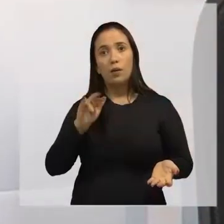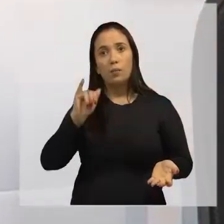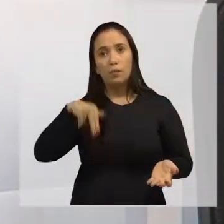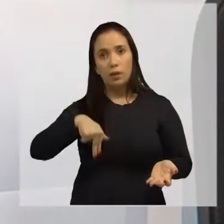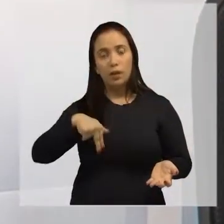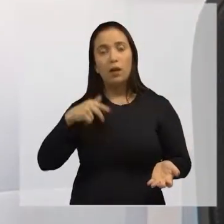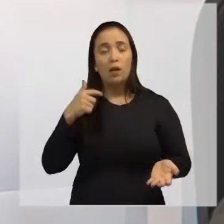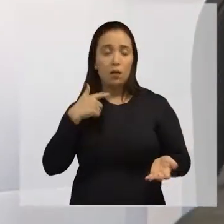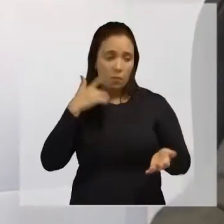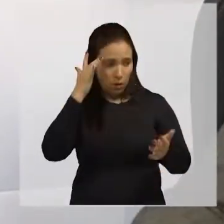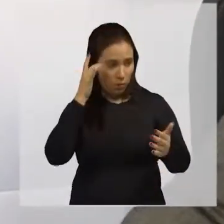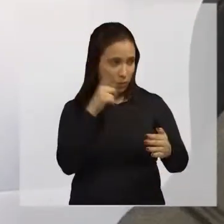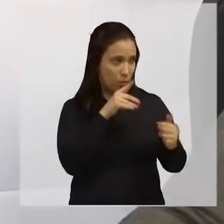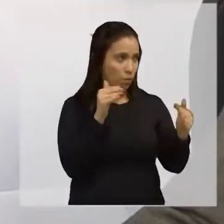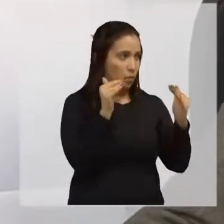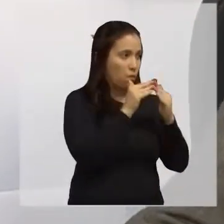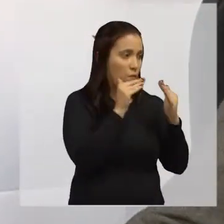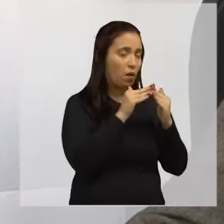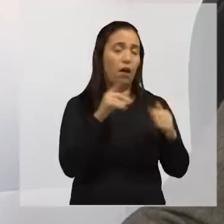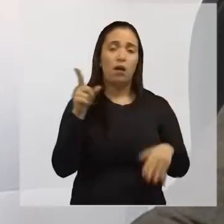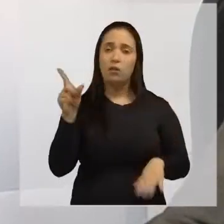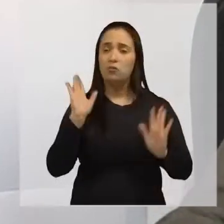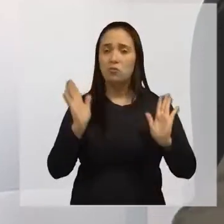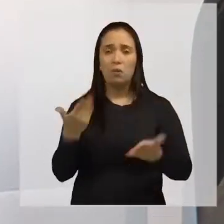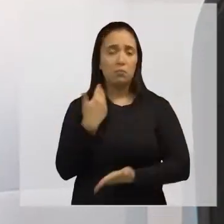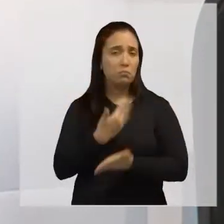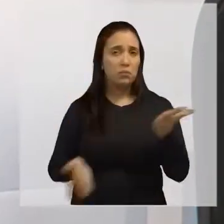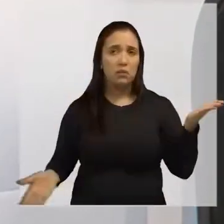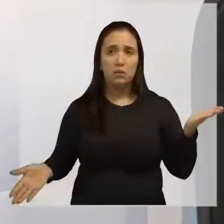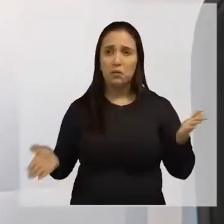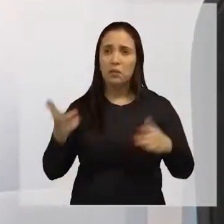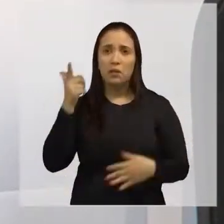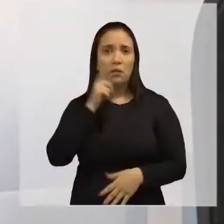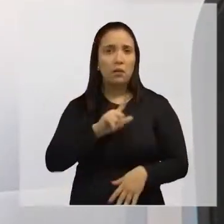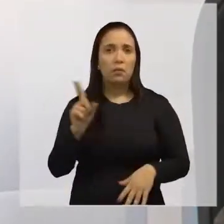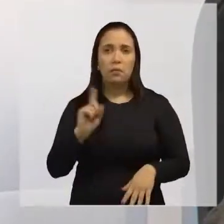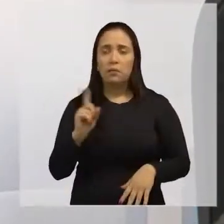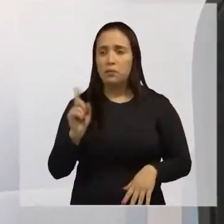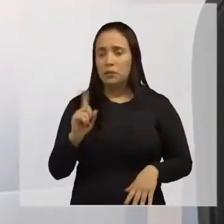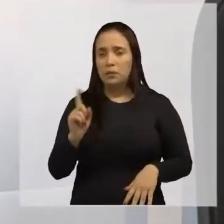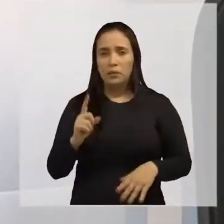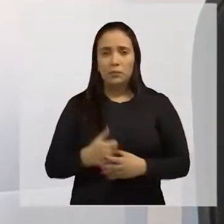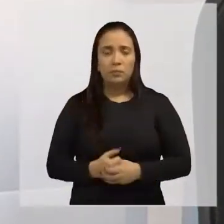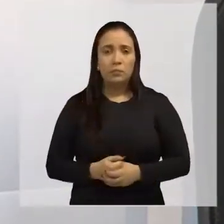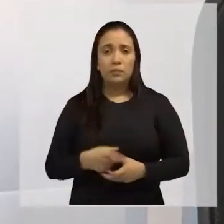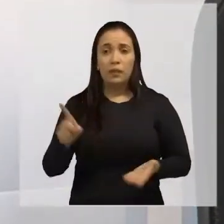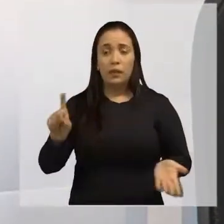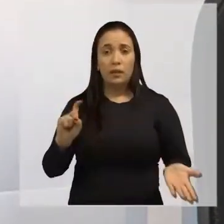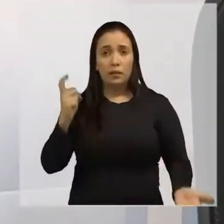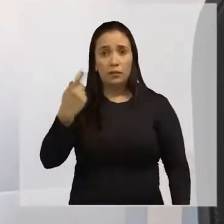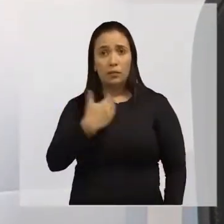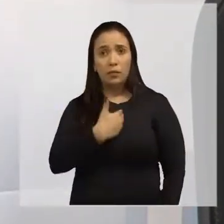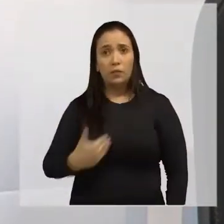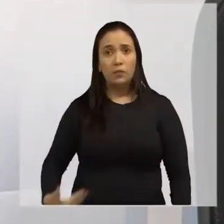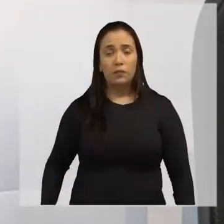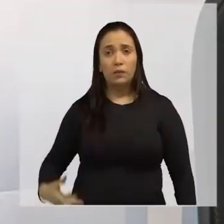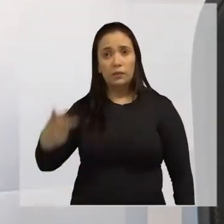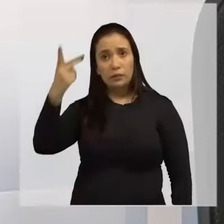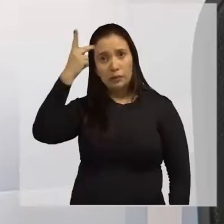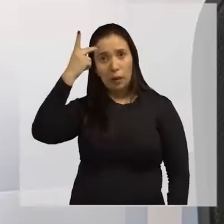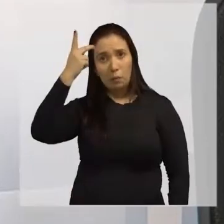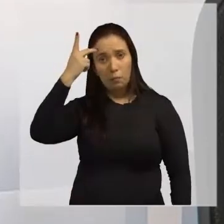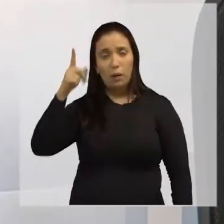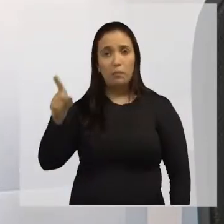concordar comigo, é natimorta. Ela não consegue nem São Paulo. O cara ex-governador do estado de São Paulo está perdendo em São Paulo,